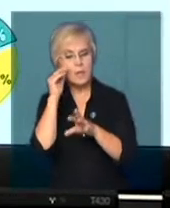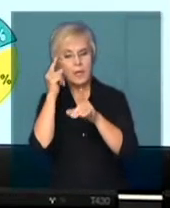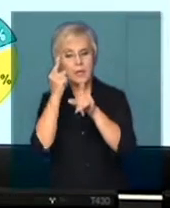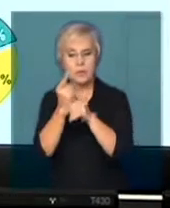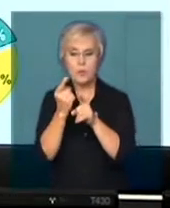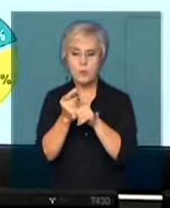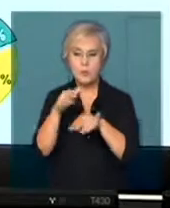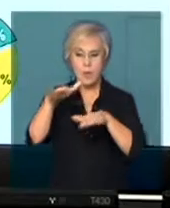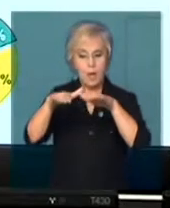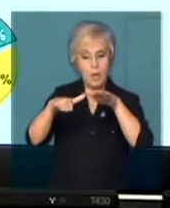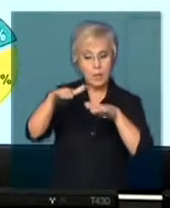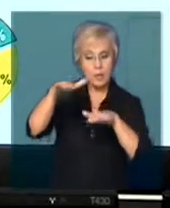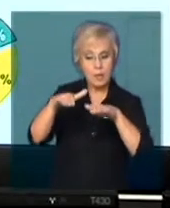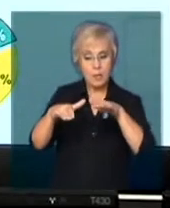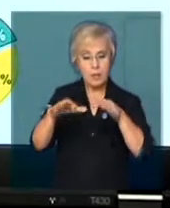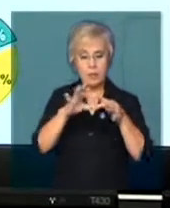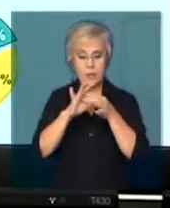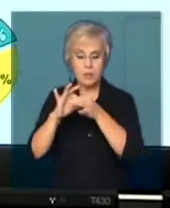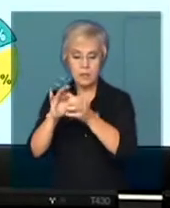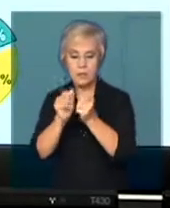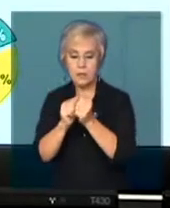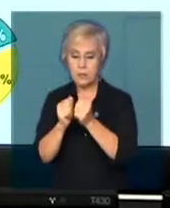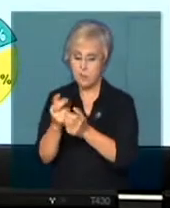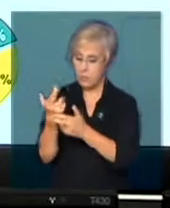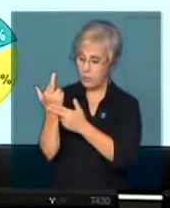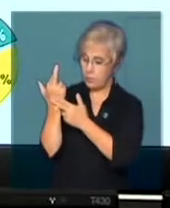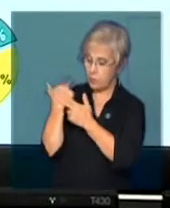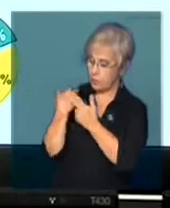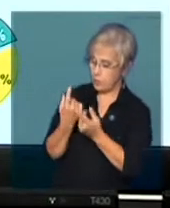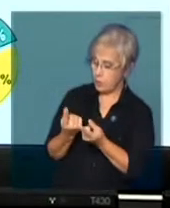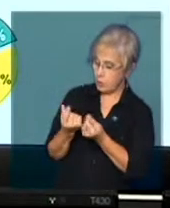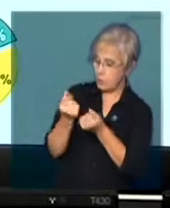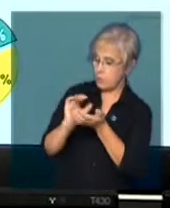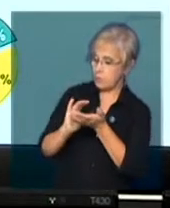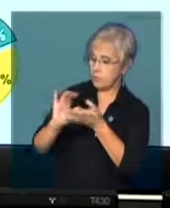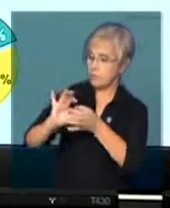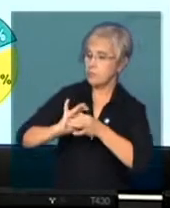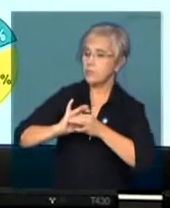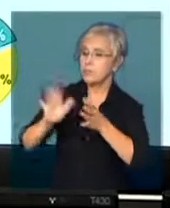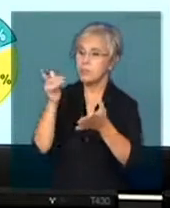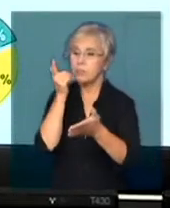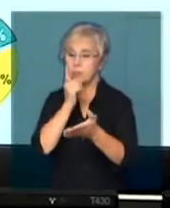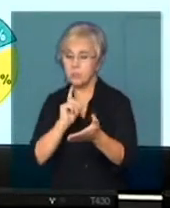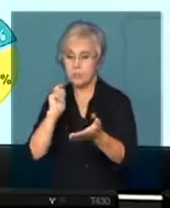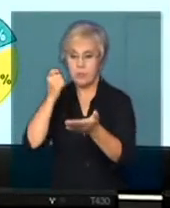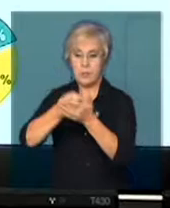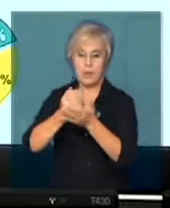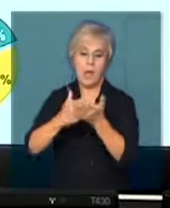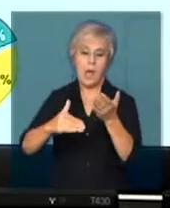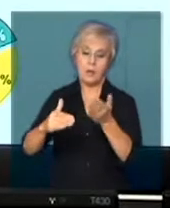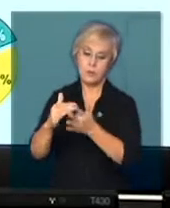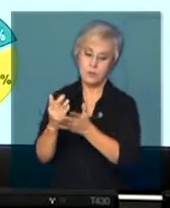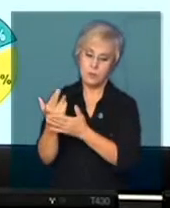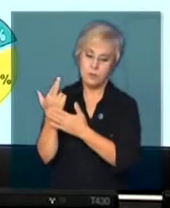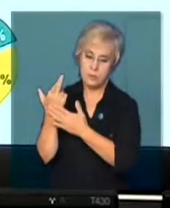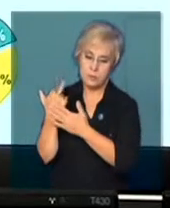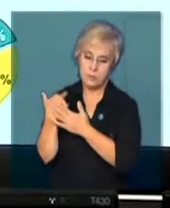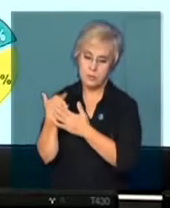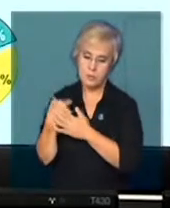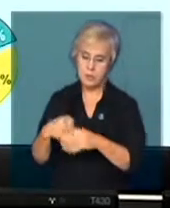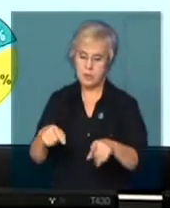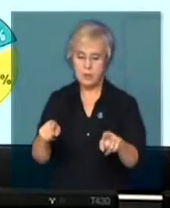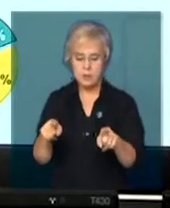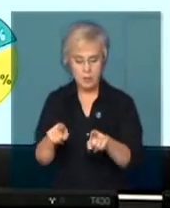equilíbrio entre responsabilidades e recursos disponíveis para arcar com essas responsabilidades. Há de se destacar